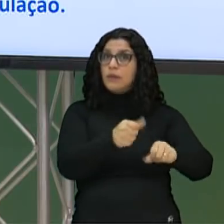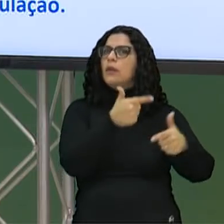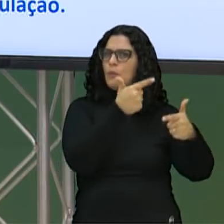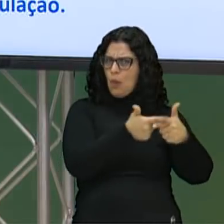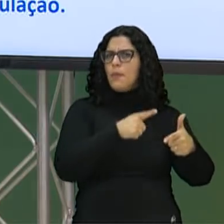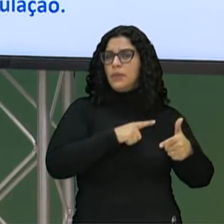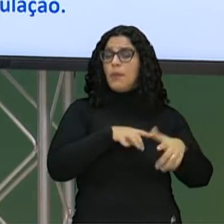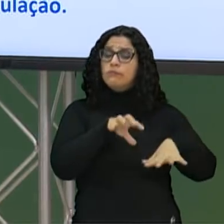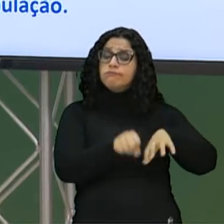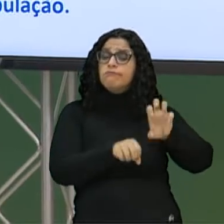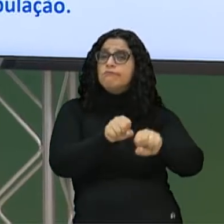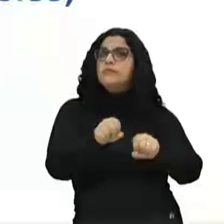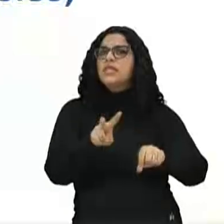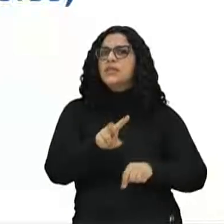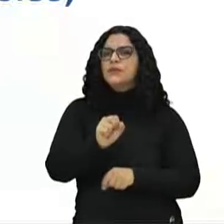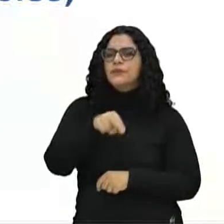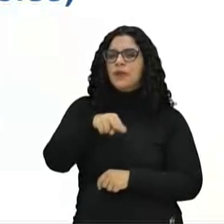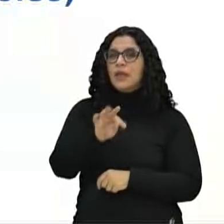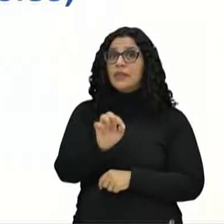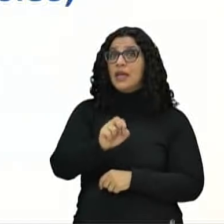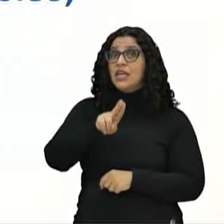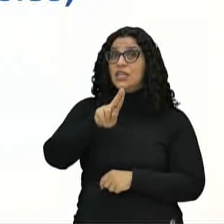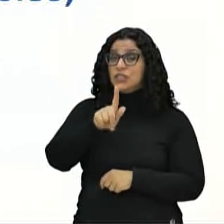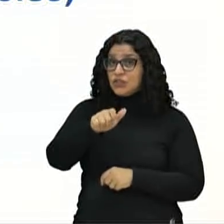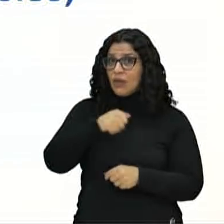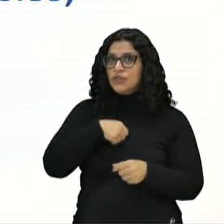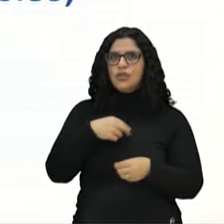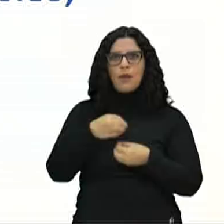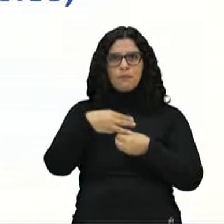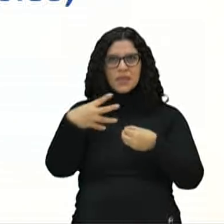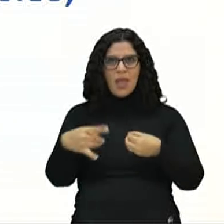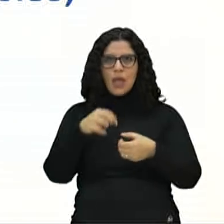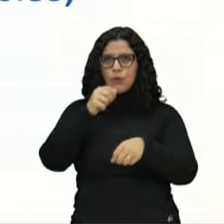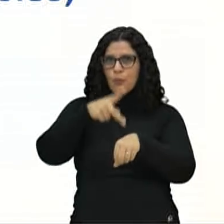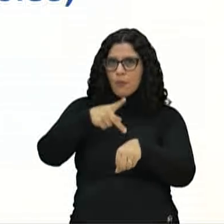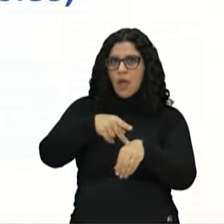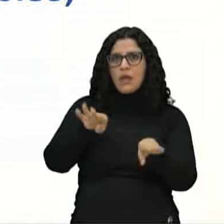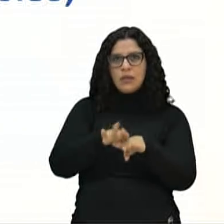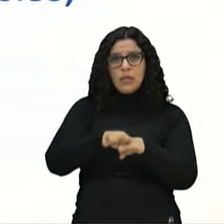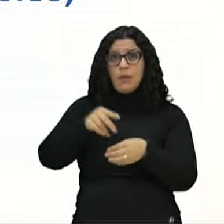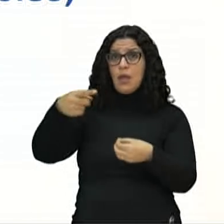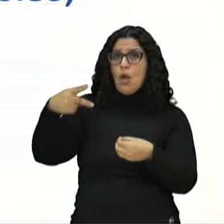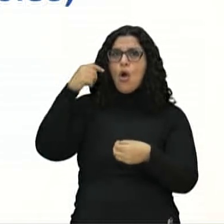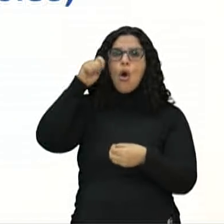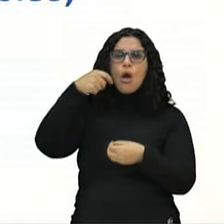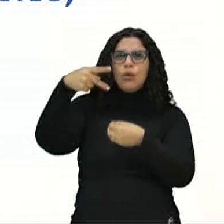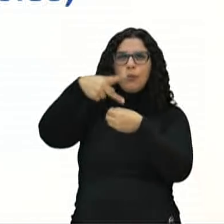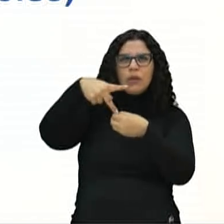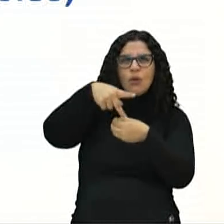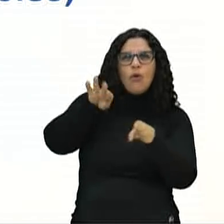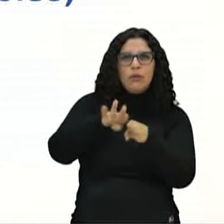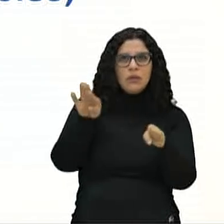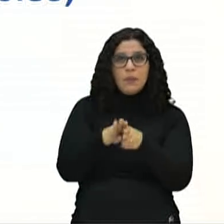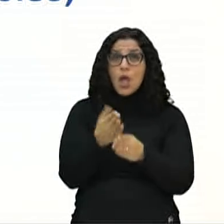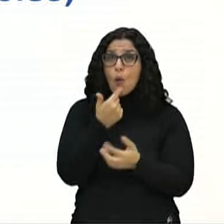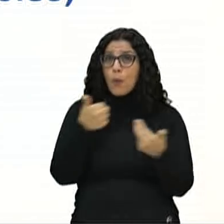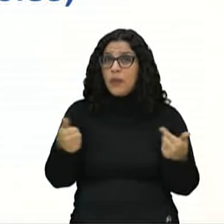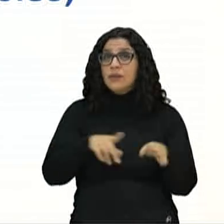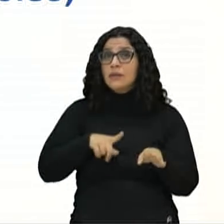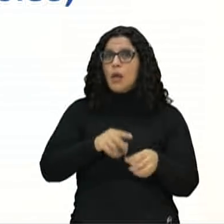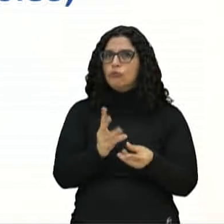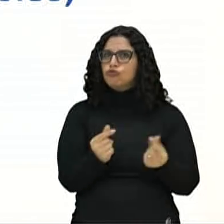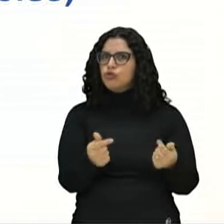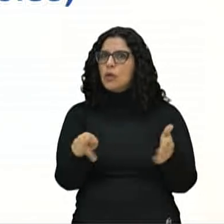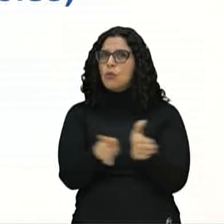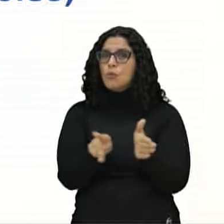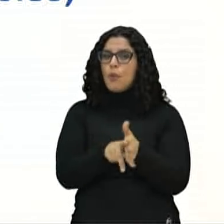mas quais as vantagens? Reservas minerais, muitas matérias-primas, petróleo, alimentos e recursos diversos